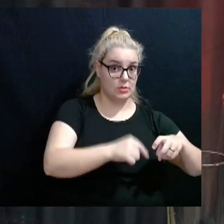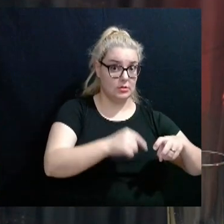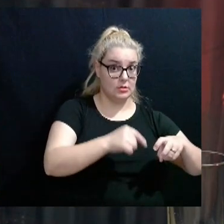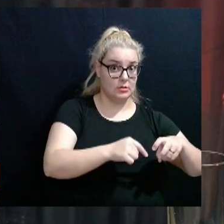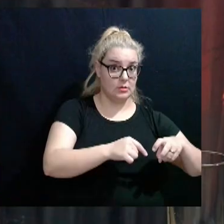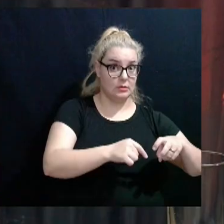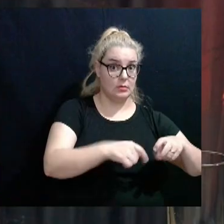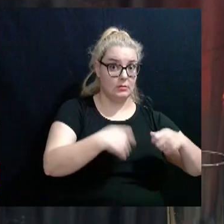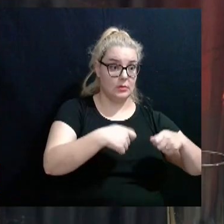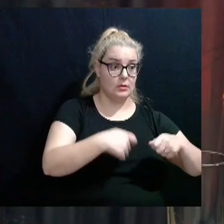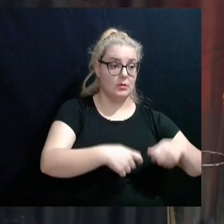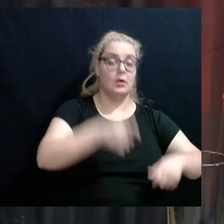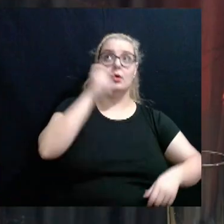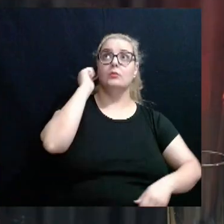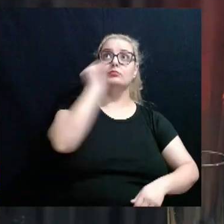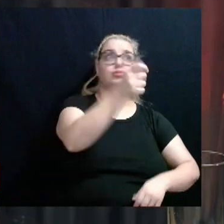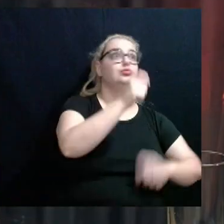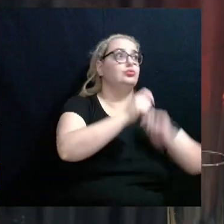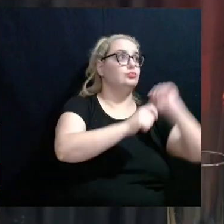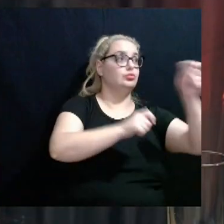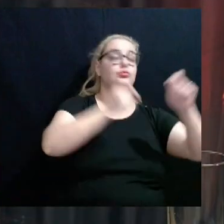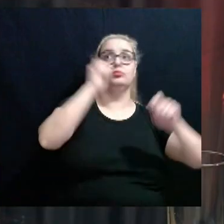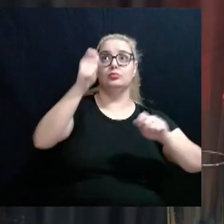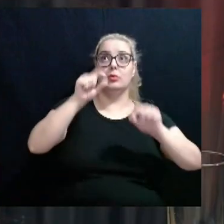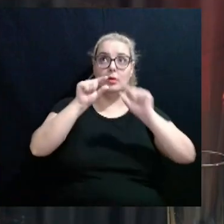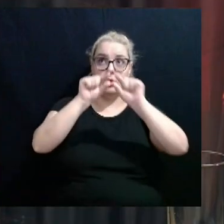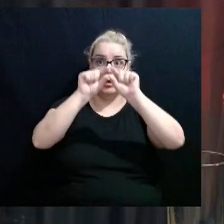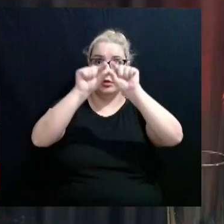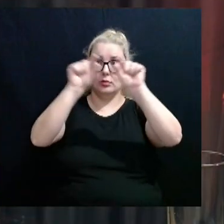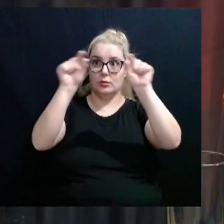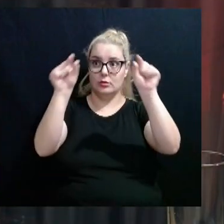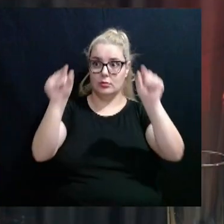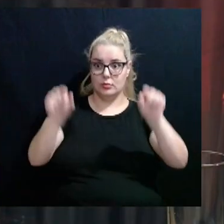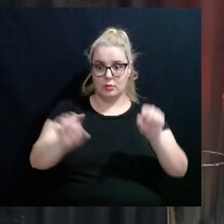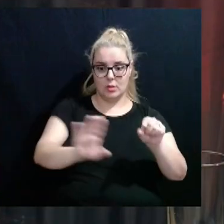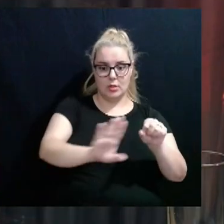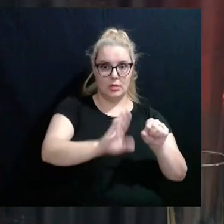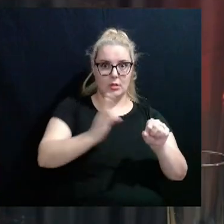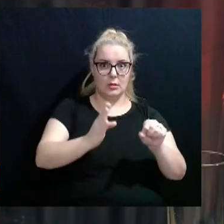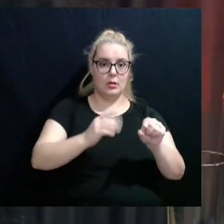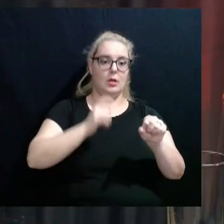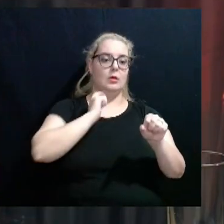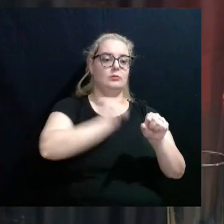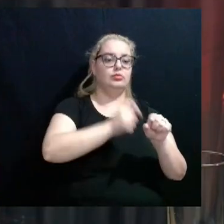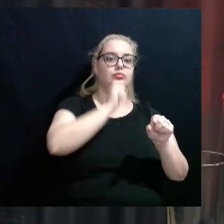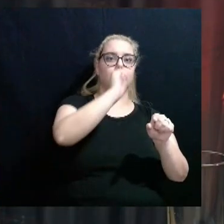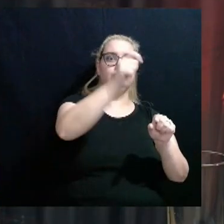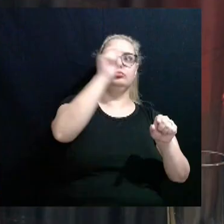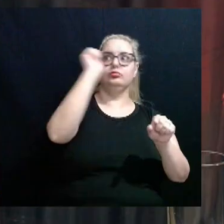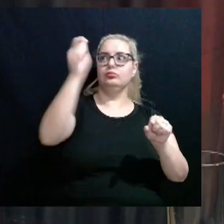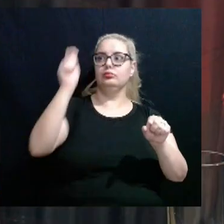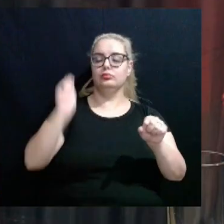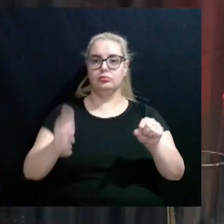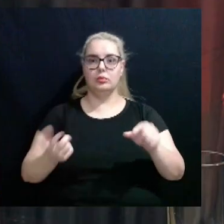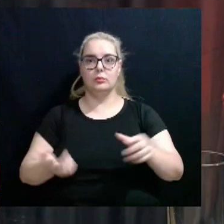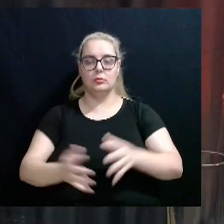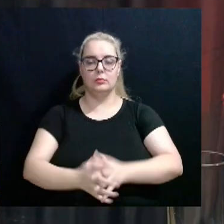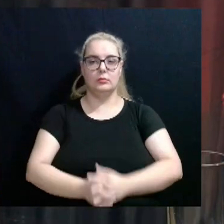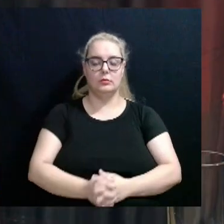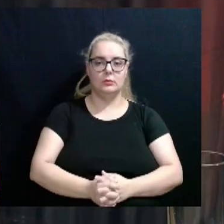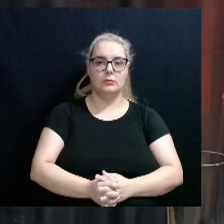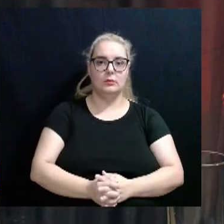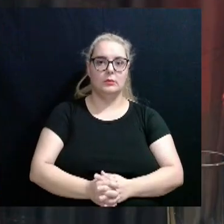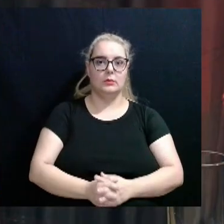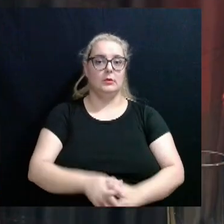borrifado nos umbrais das As portas, portas, janelas. né, Uhum. ali na